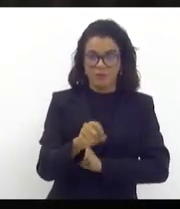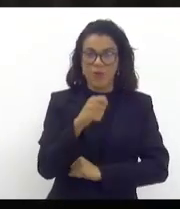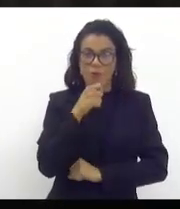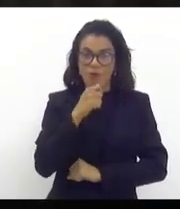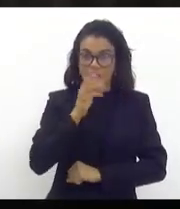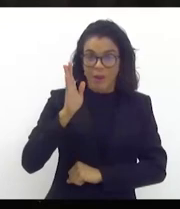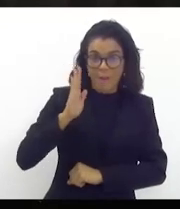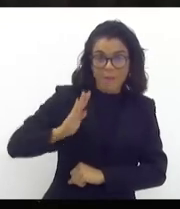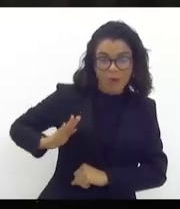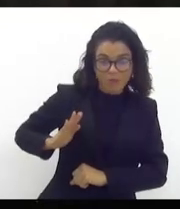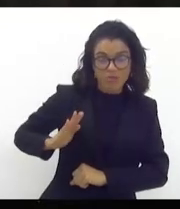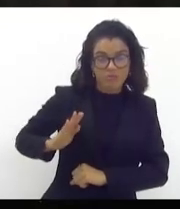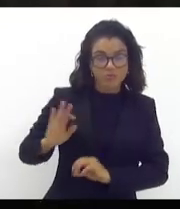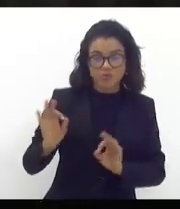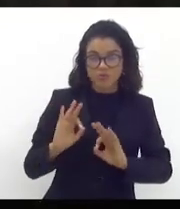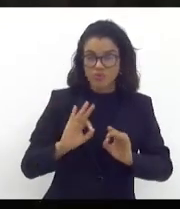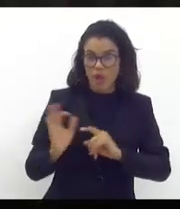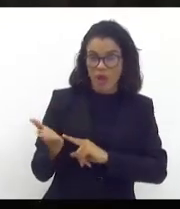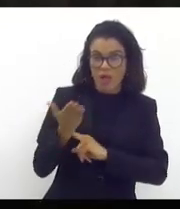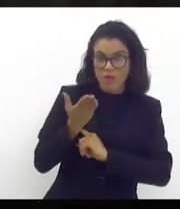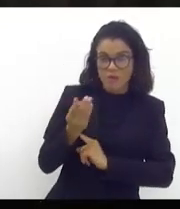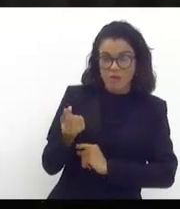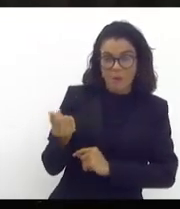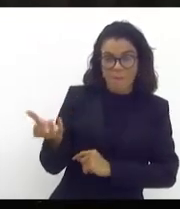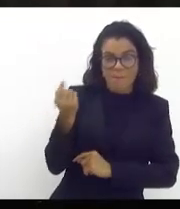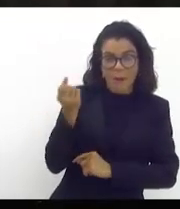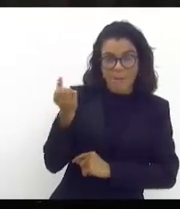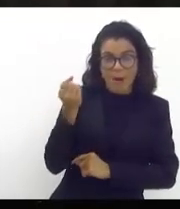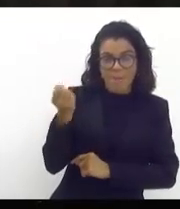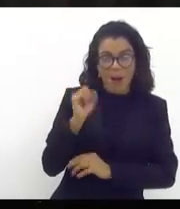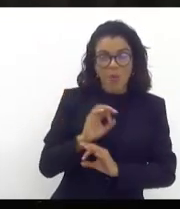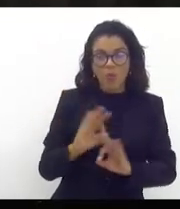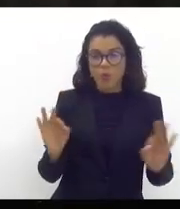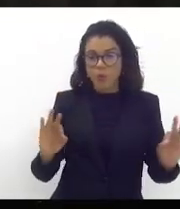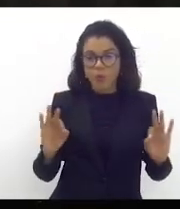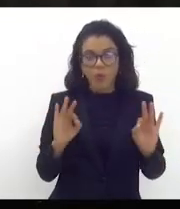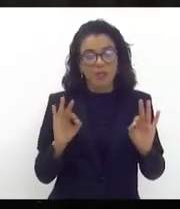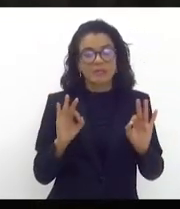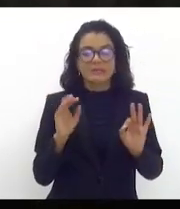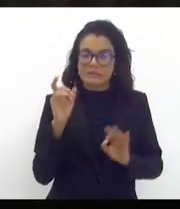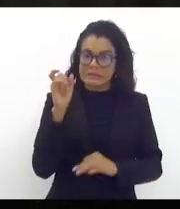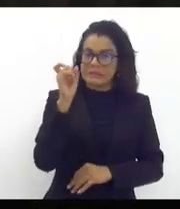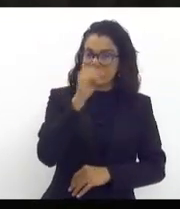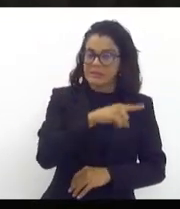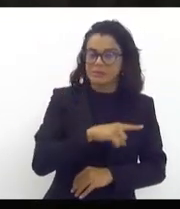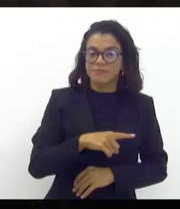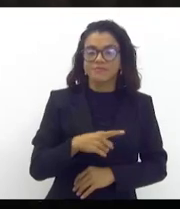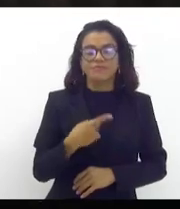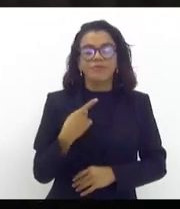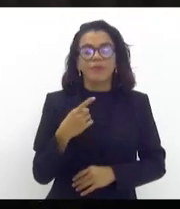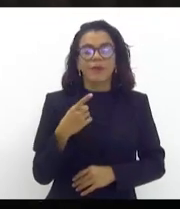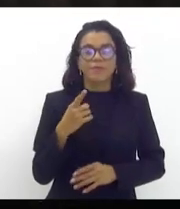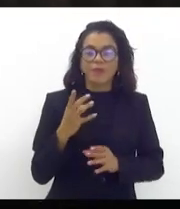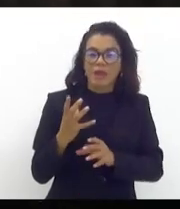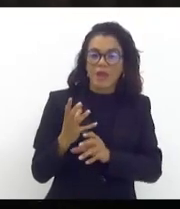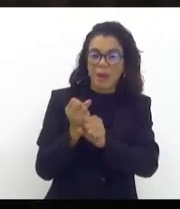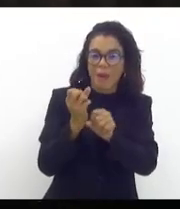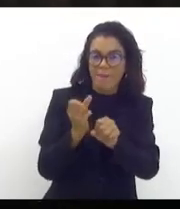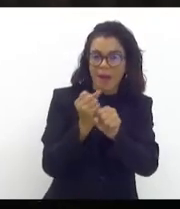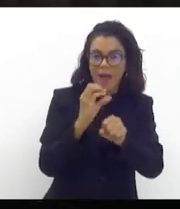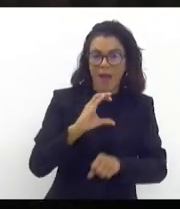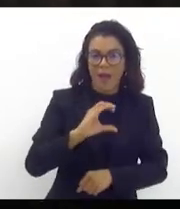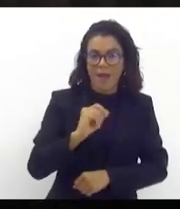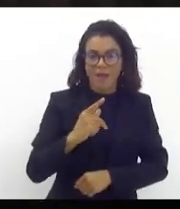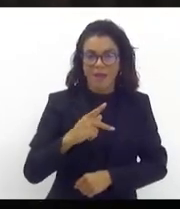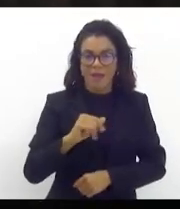é impossível que a UERJ seja a universidade de excelência que é. Para que a gente tenha uma ideia, dados da CAPES